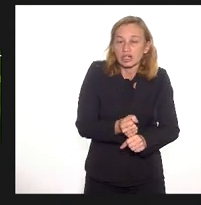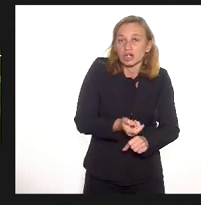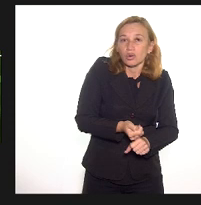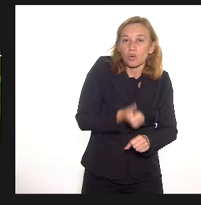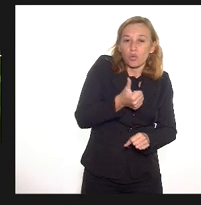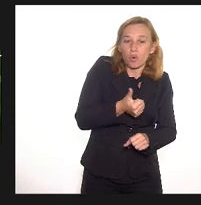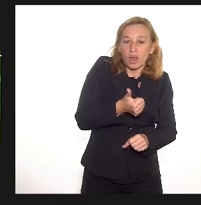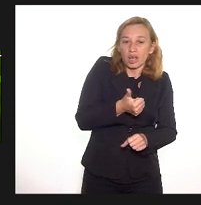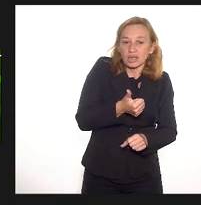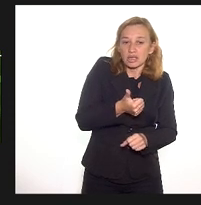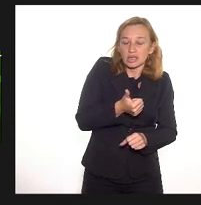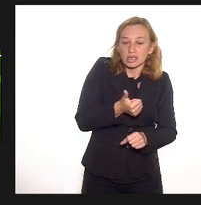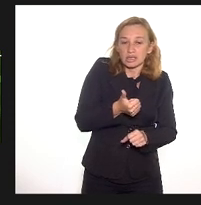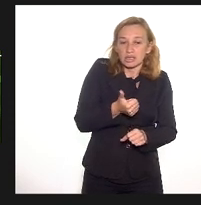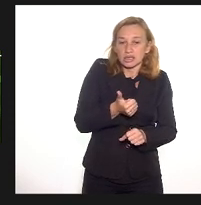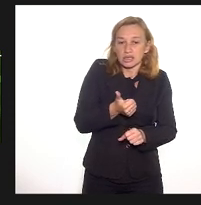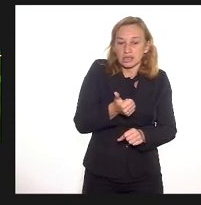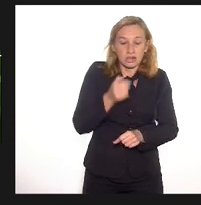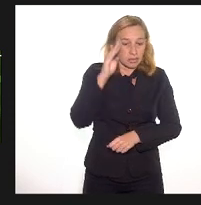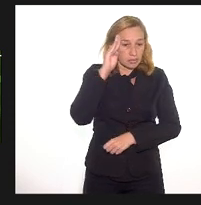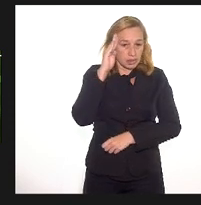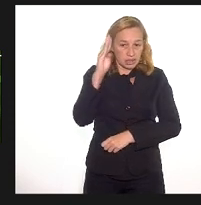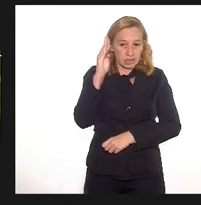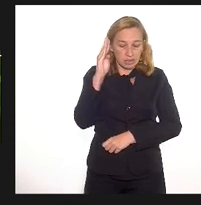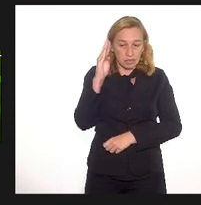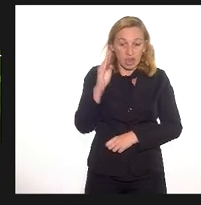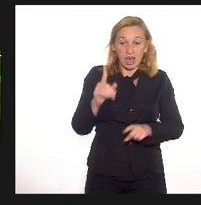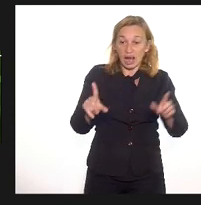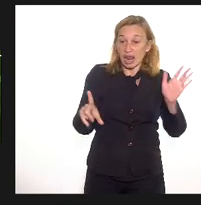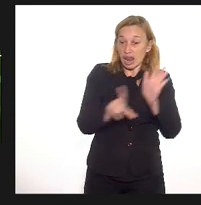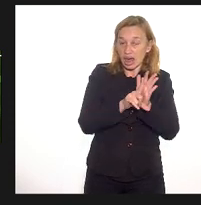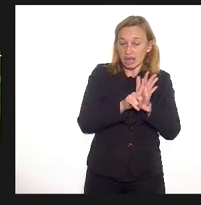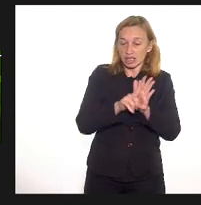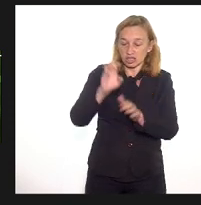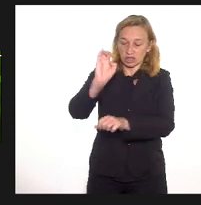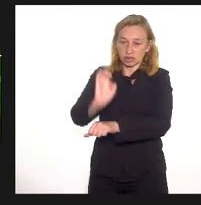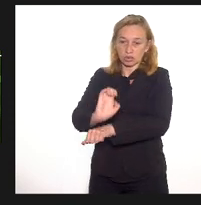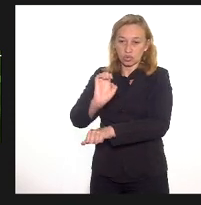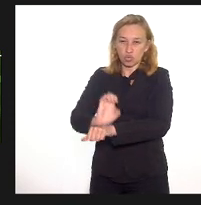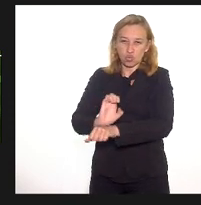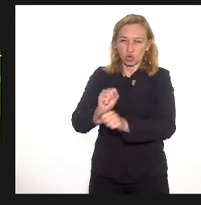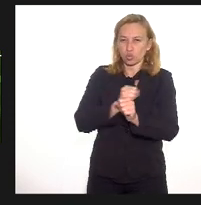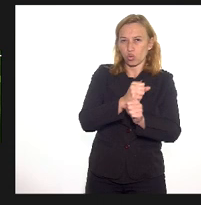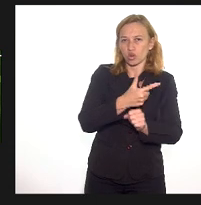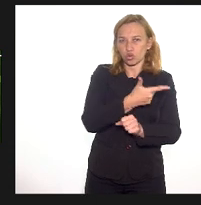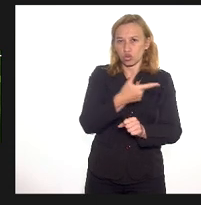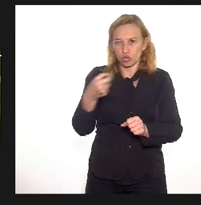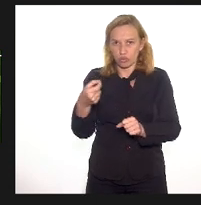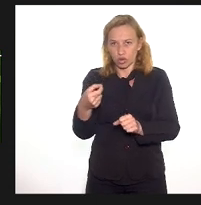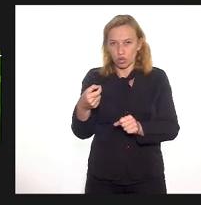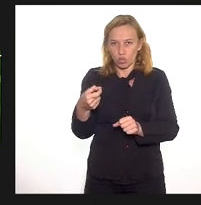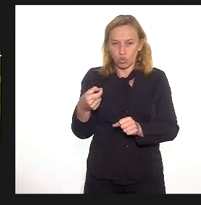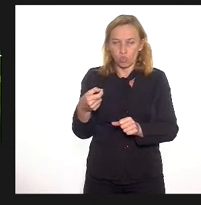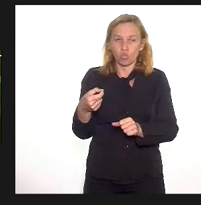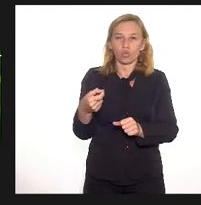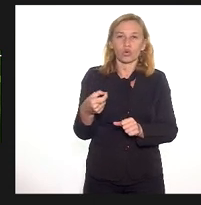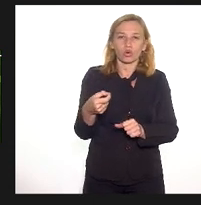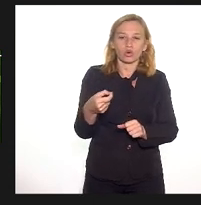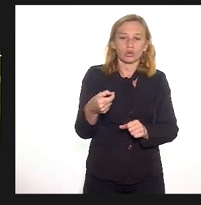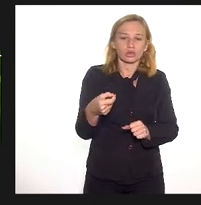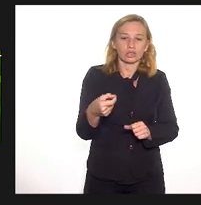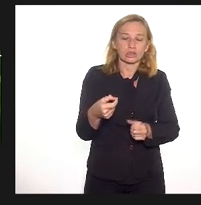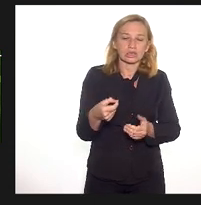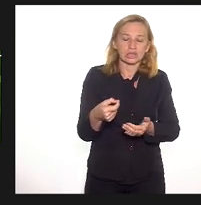de exclusividade, as leis estaduais editadas nos anos 2000, elas